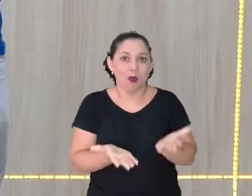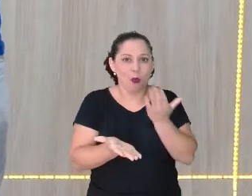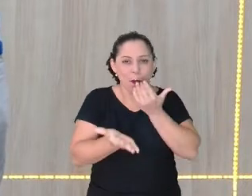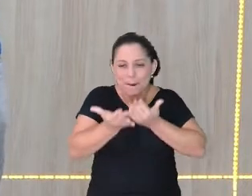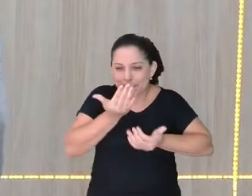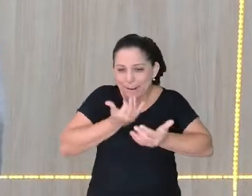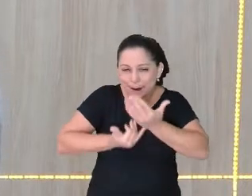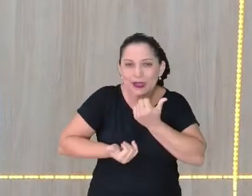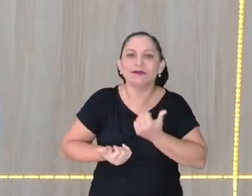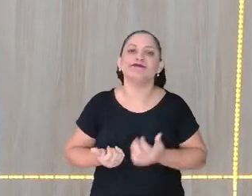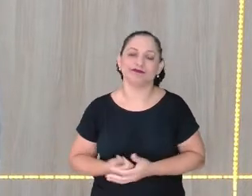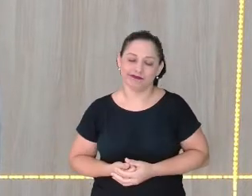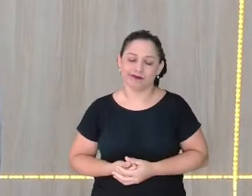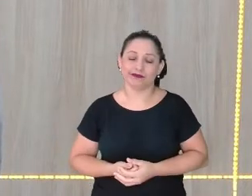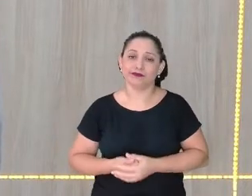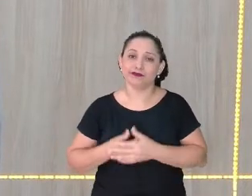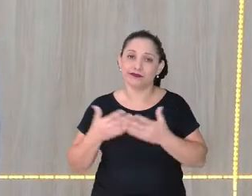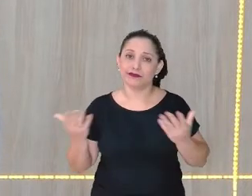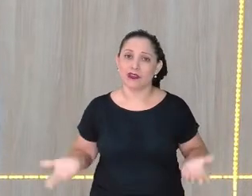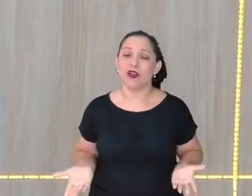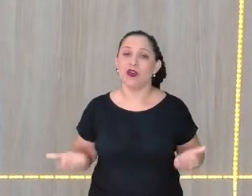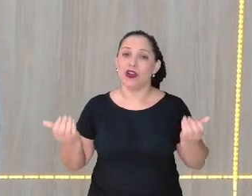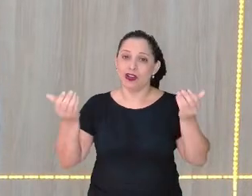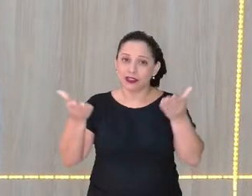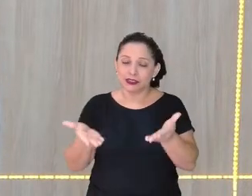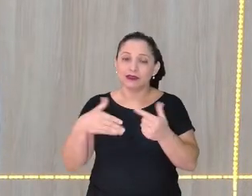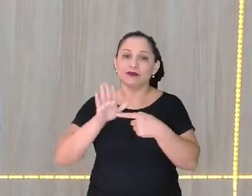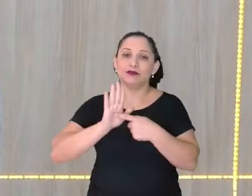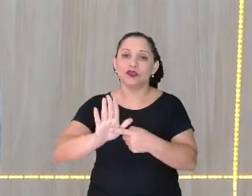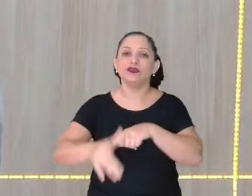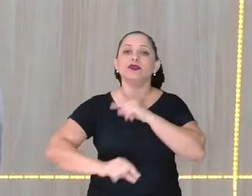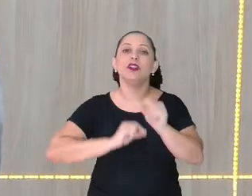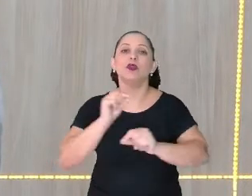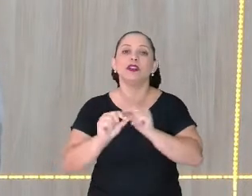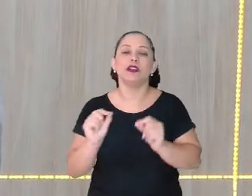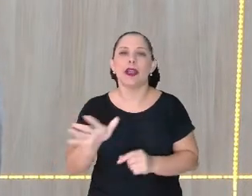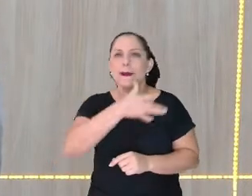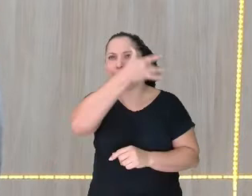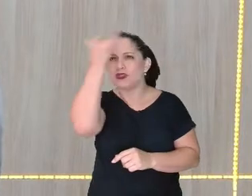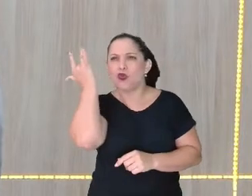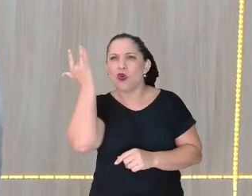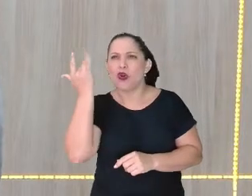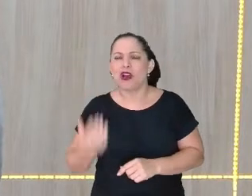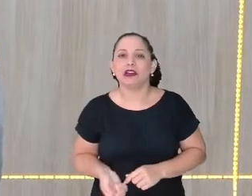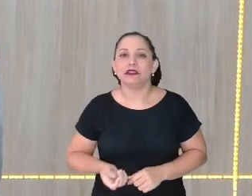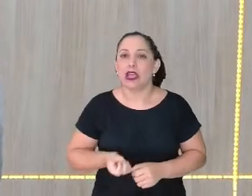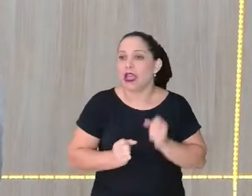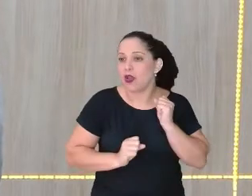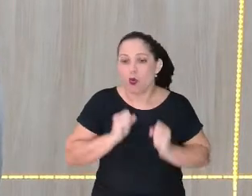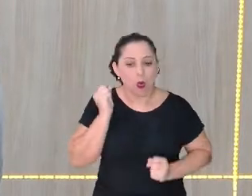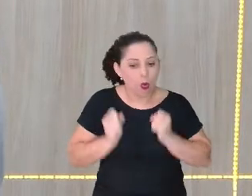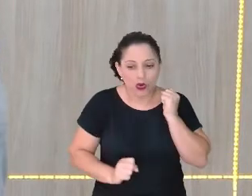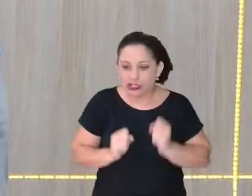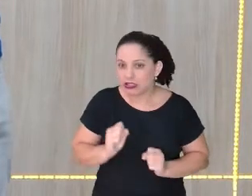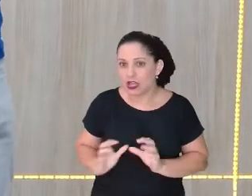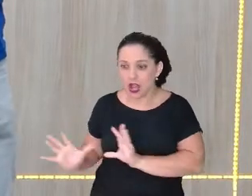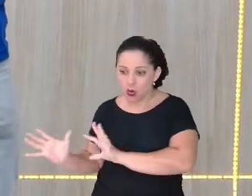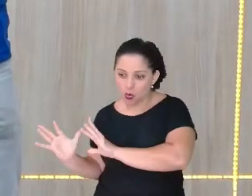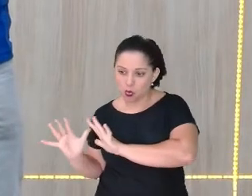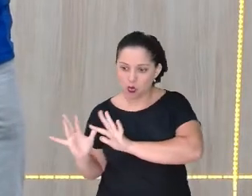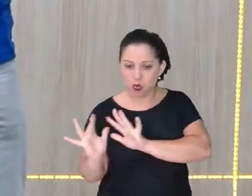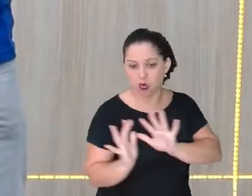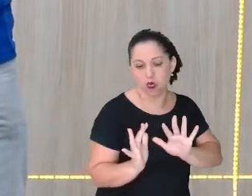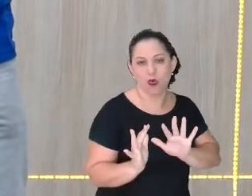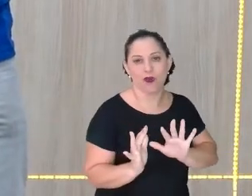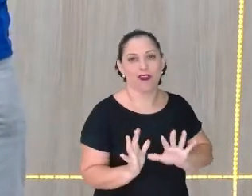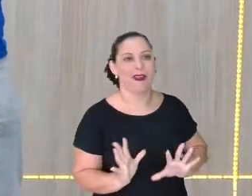aí é lógico que com a situação aí, eles tinham uma pessoa, todo mundo corria, todo mundo se ajuntava para